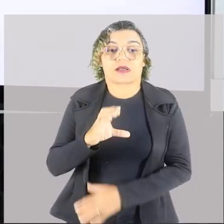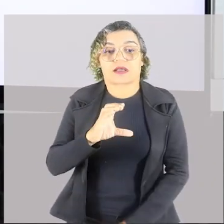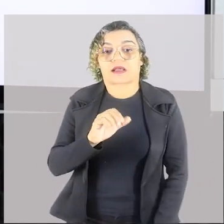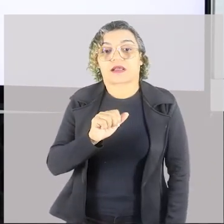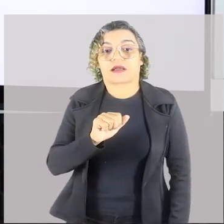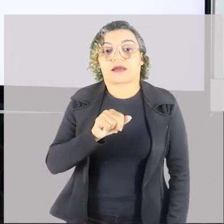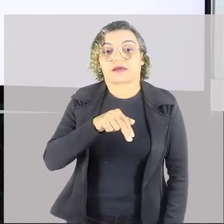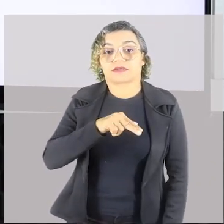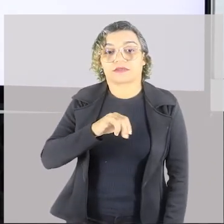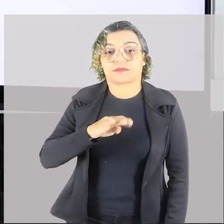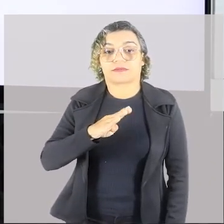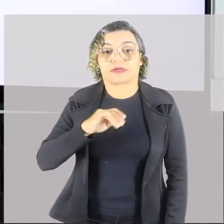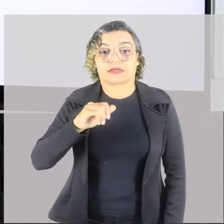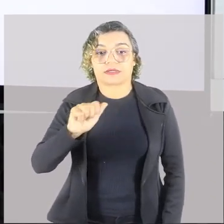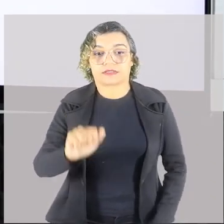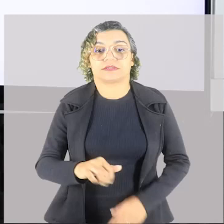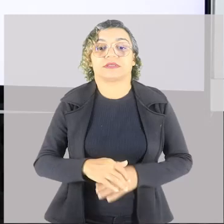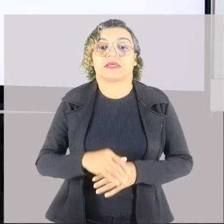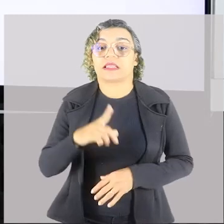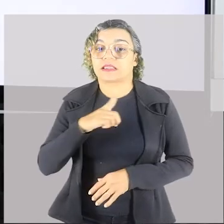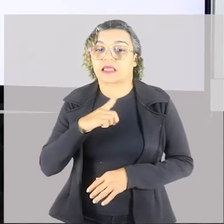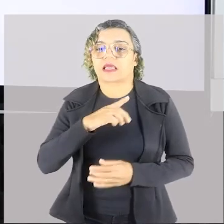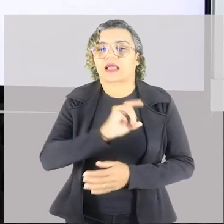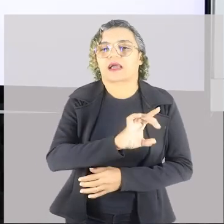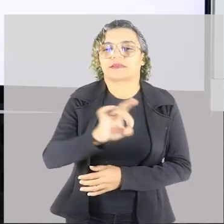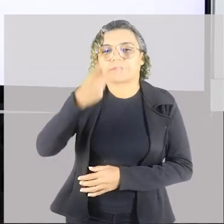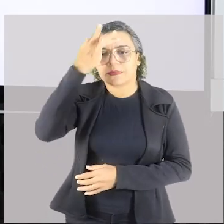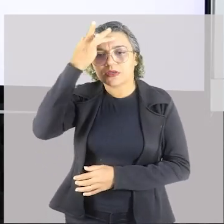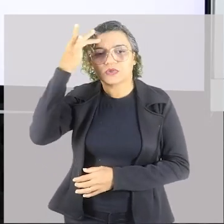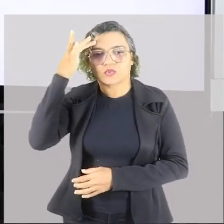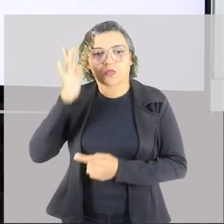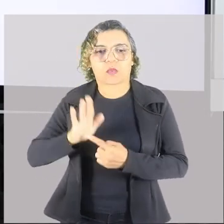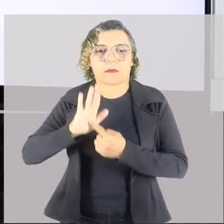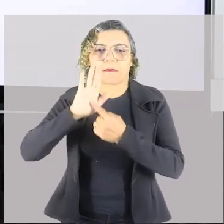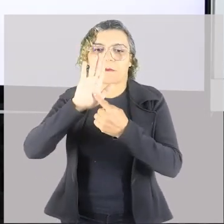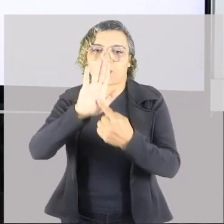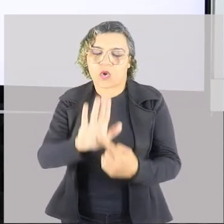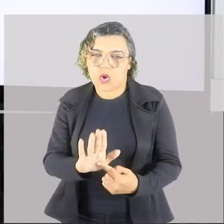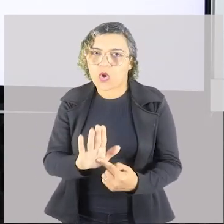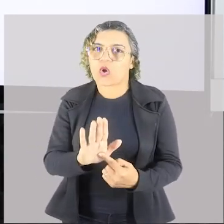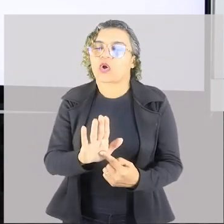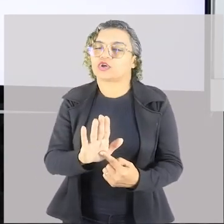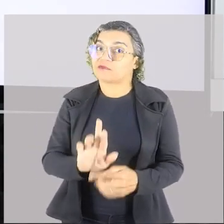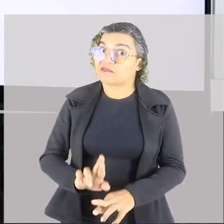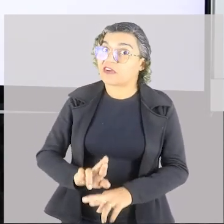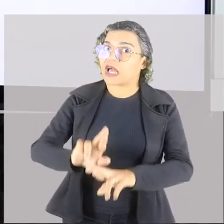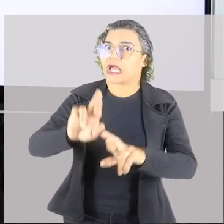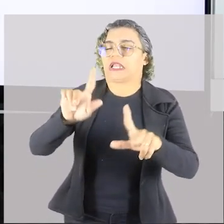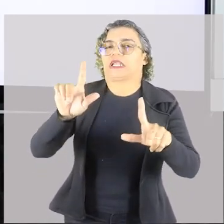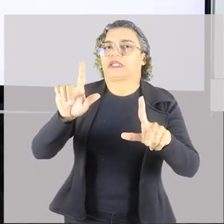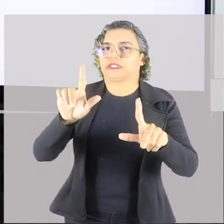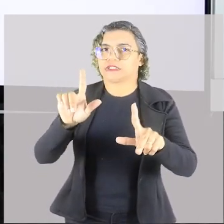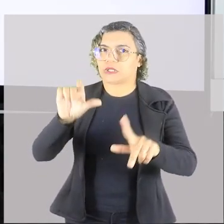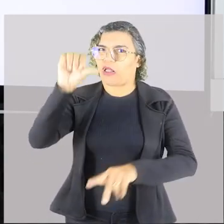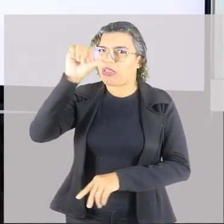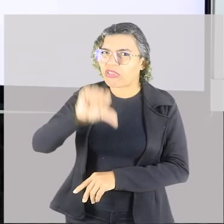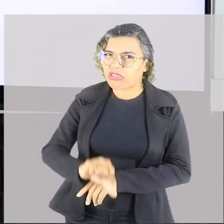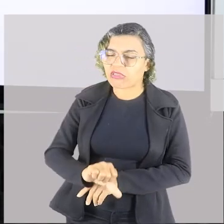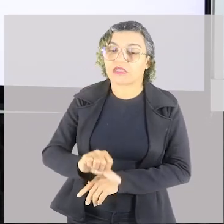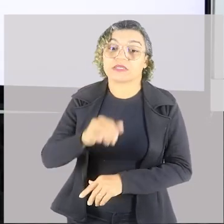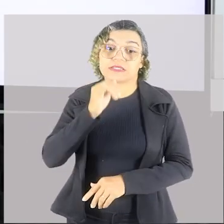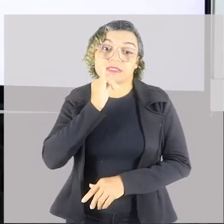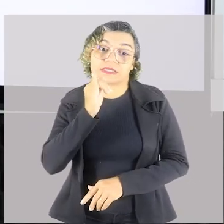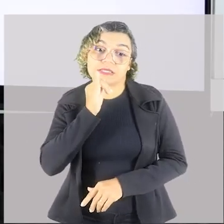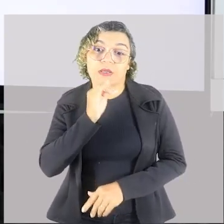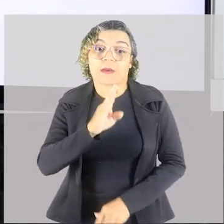dele, que cada pessoa considera bárbaro o que não se pratica na sua terra. Então, aquilo que é a